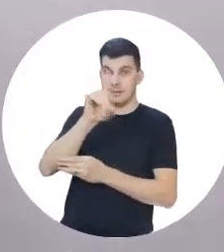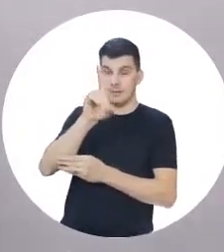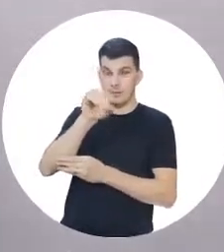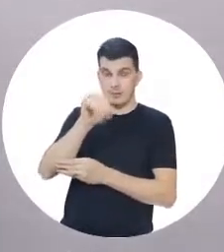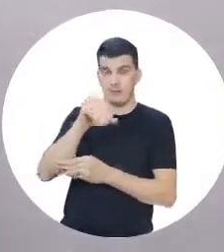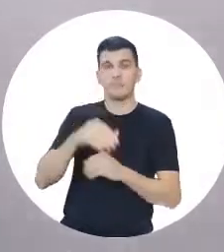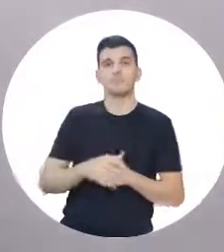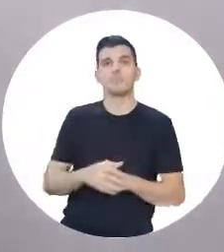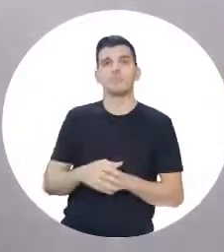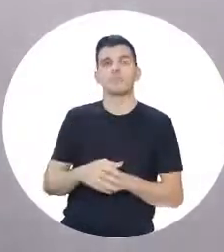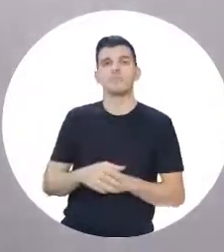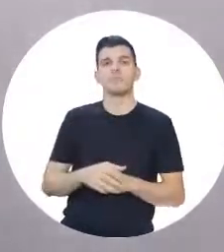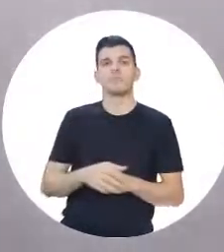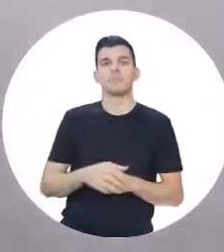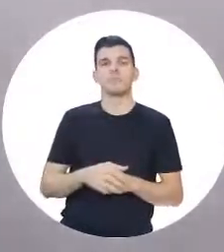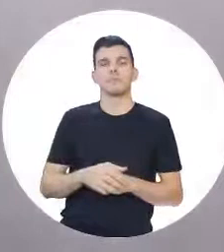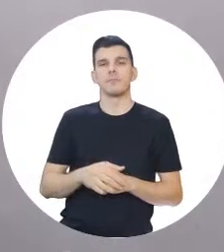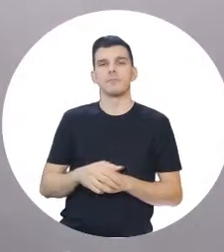férrico.